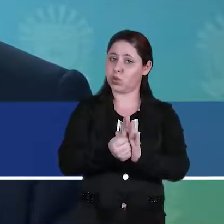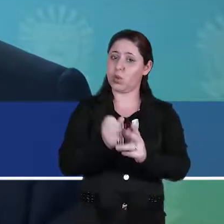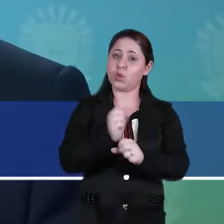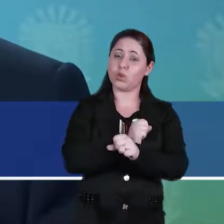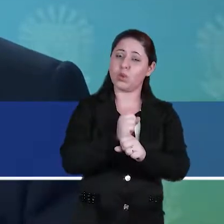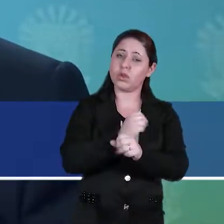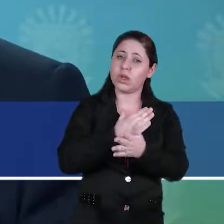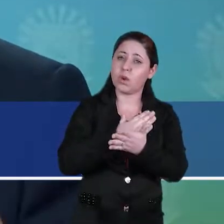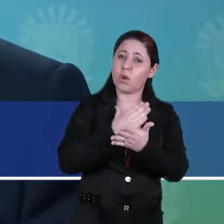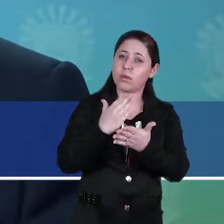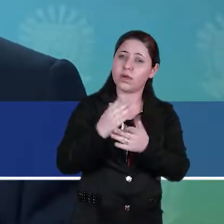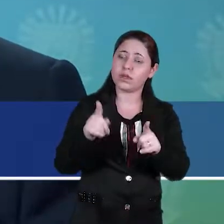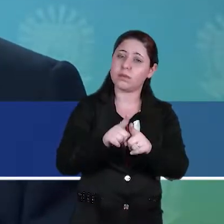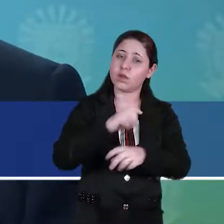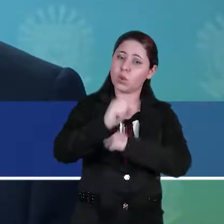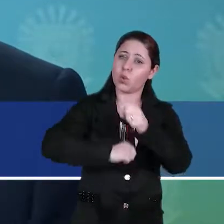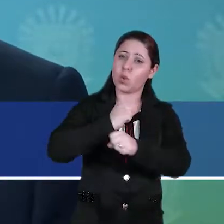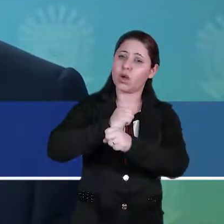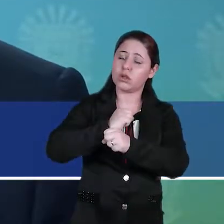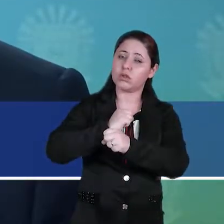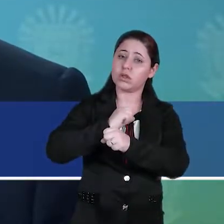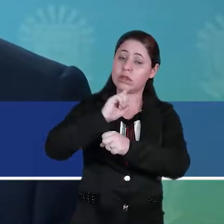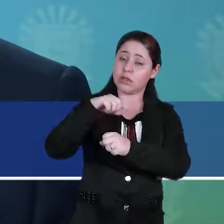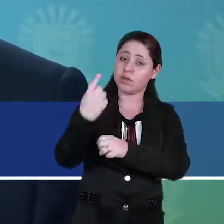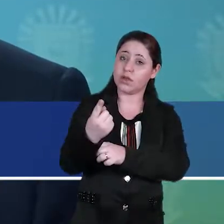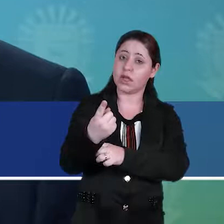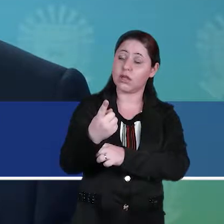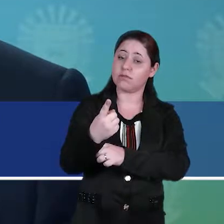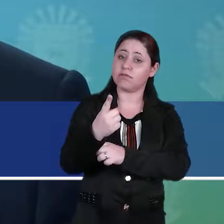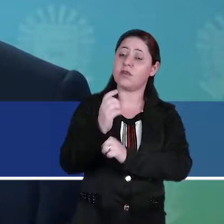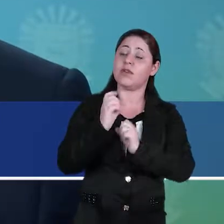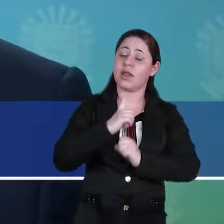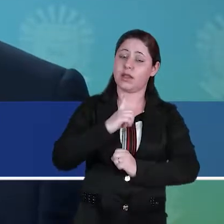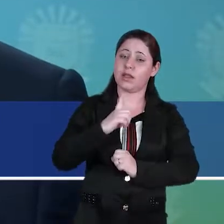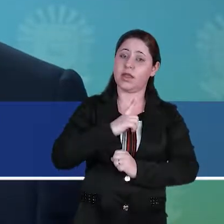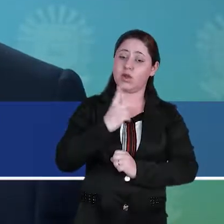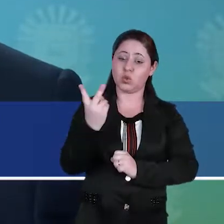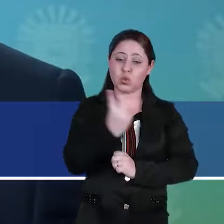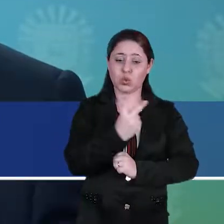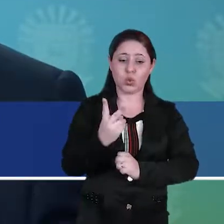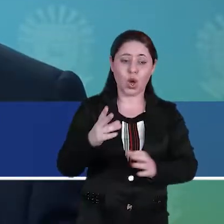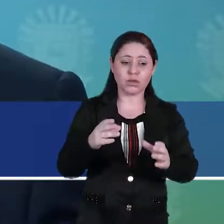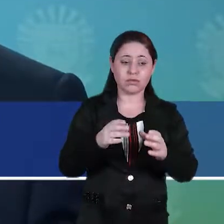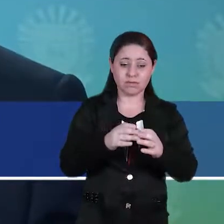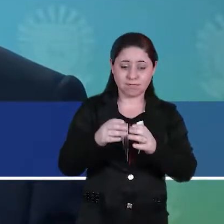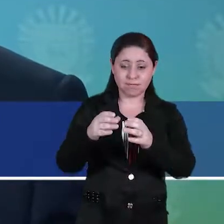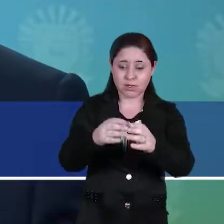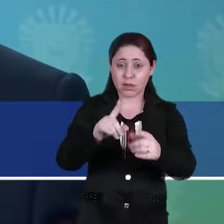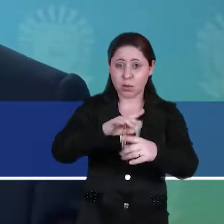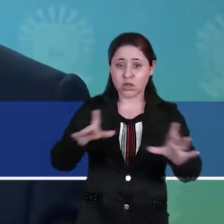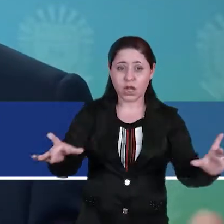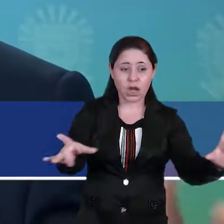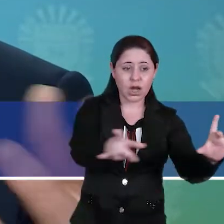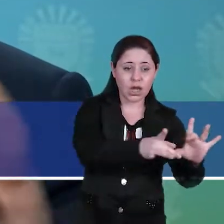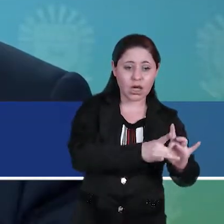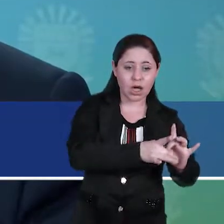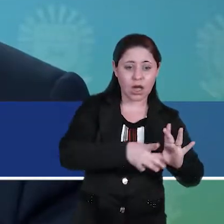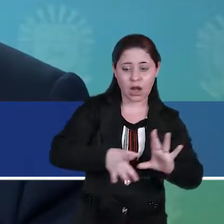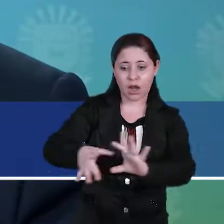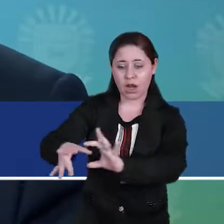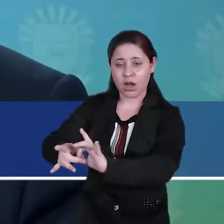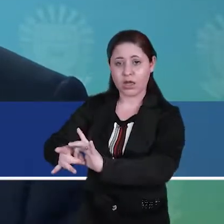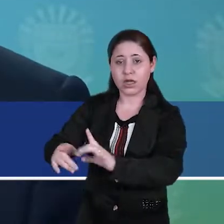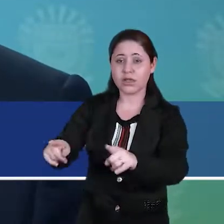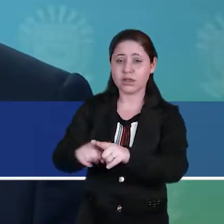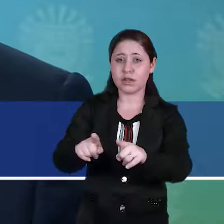ano e começa no ano que vem. Provavelmente nós teremos esses dois trechos e depois a